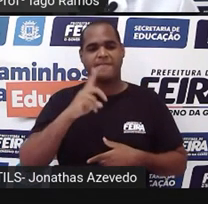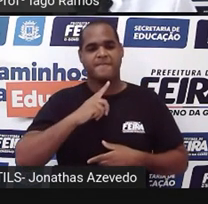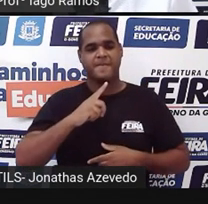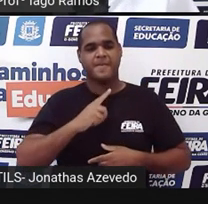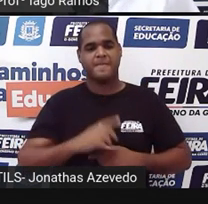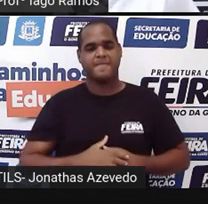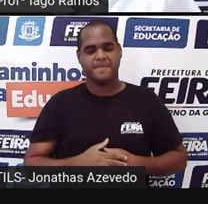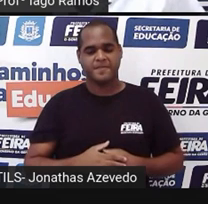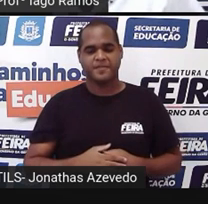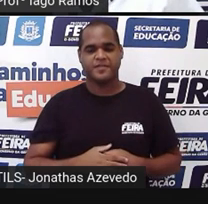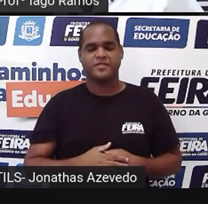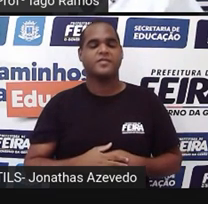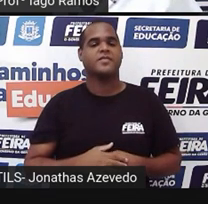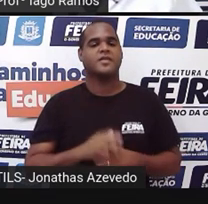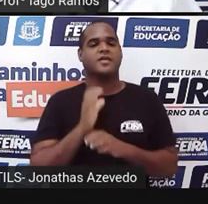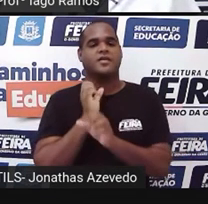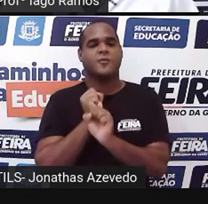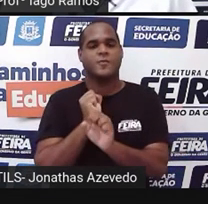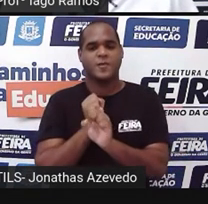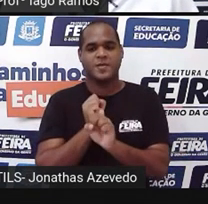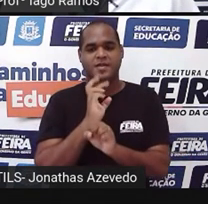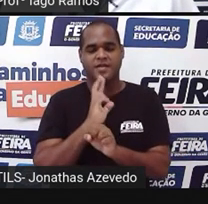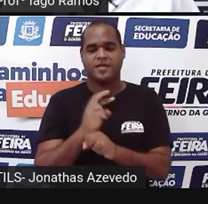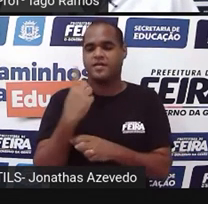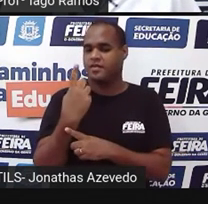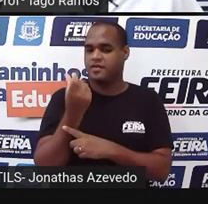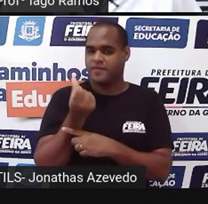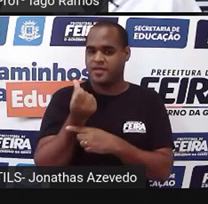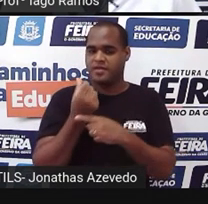dividir ali por dois encontra